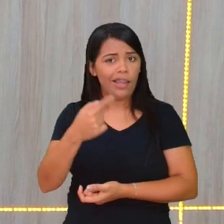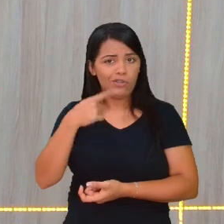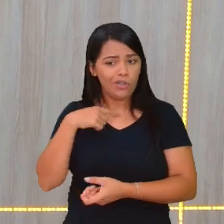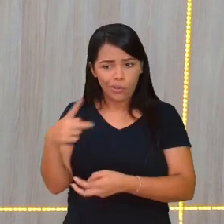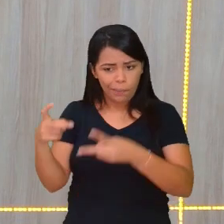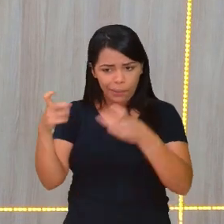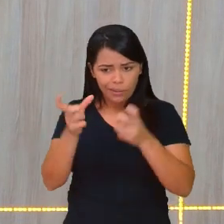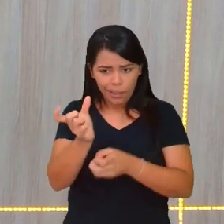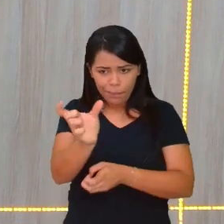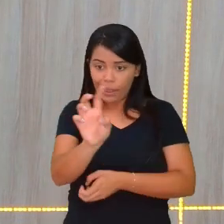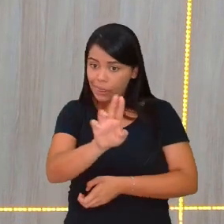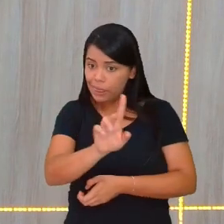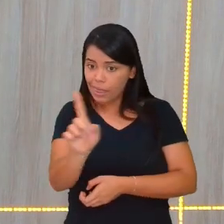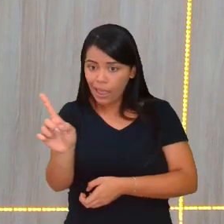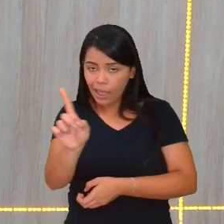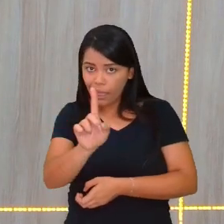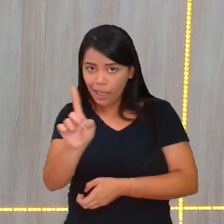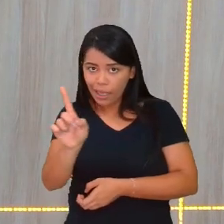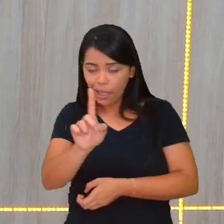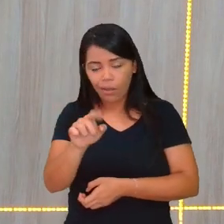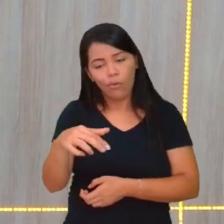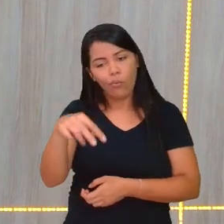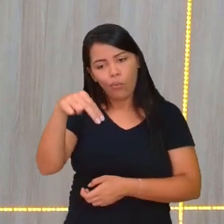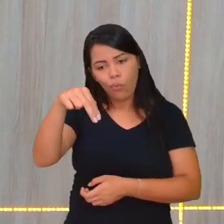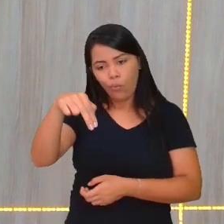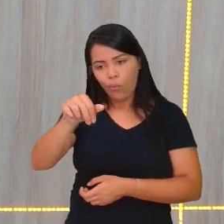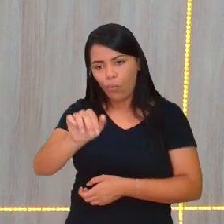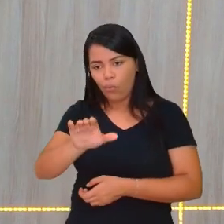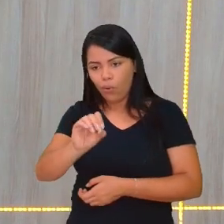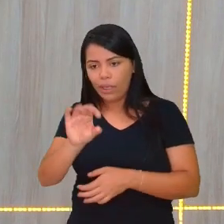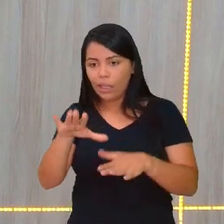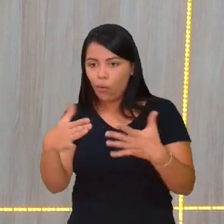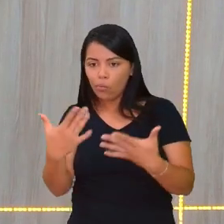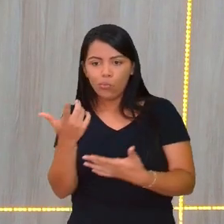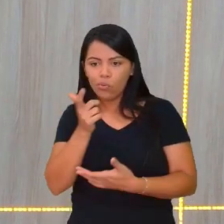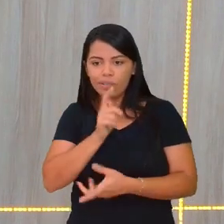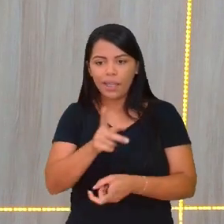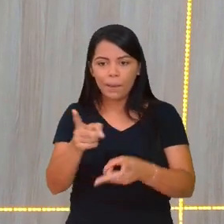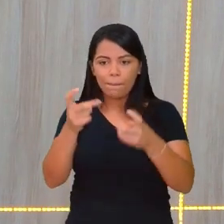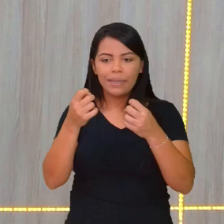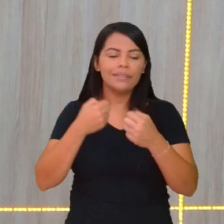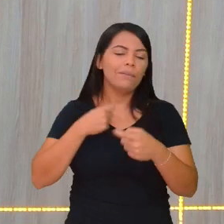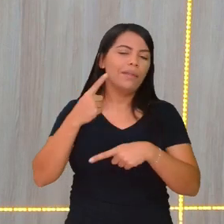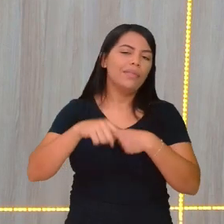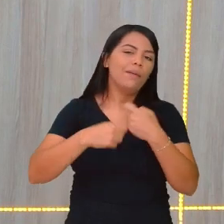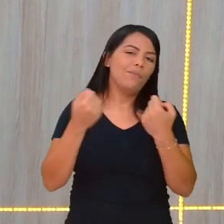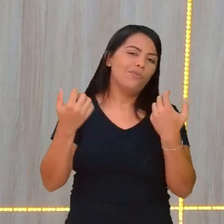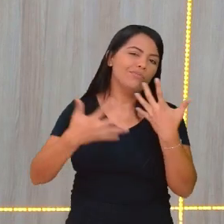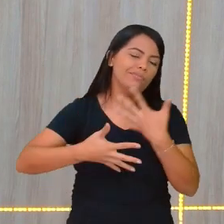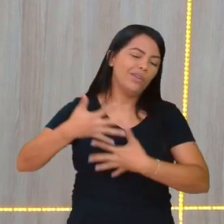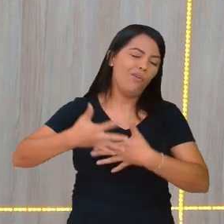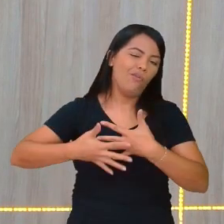não leu não e aí se complica. Quando terminar eu vou fazer uma brincadeira com vocês.